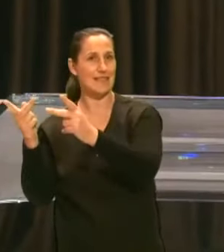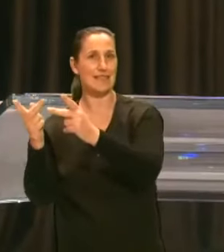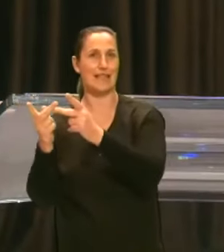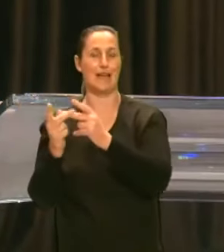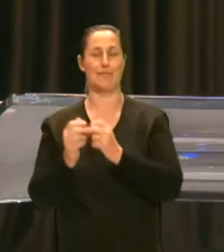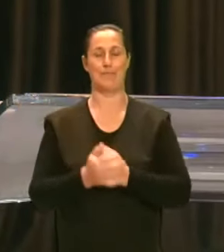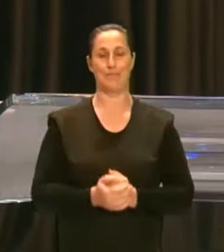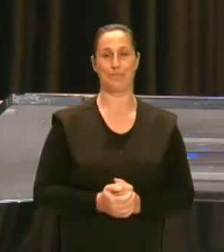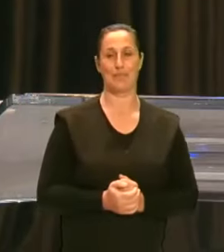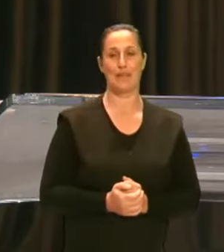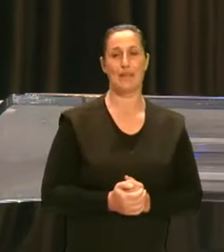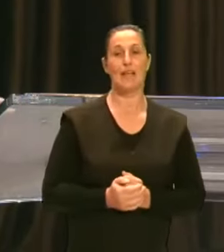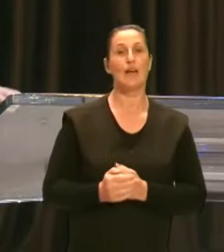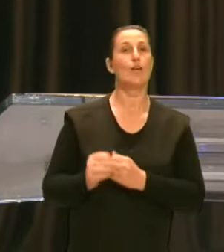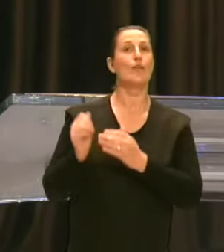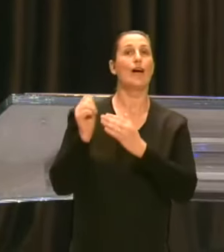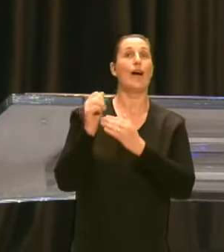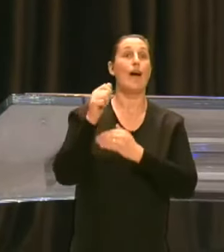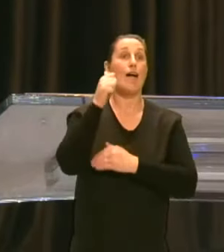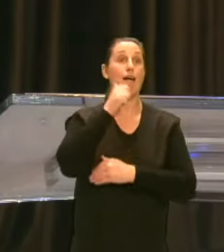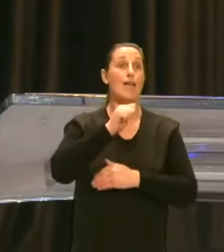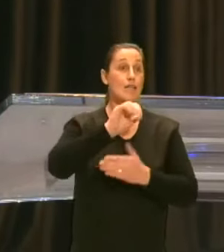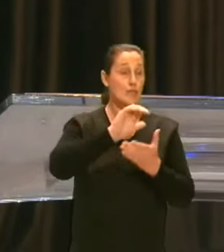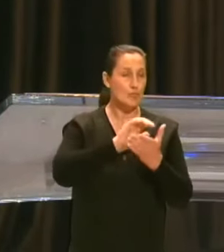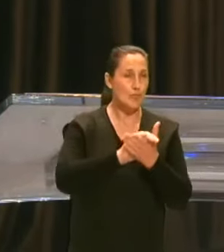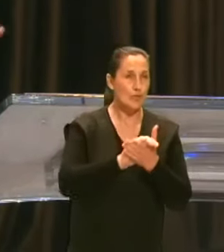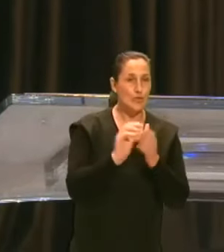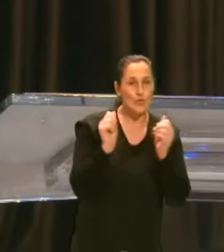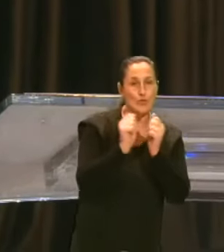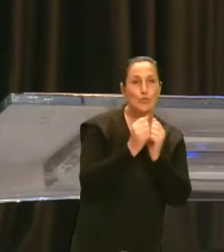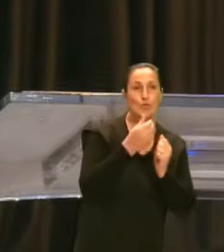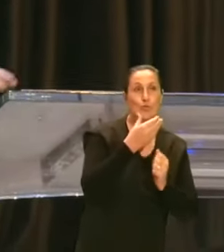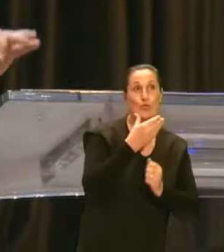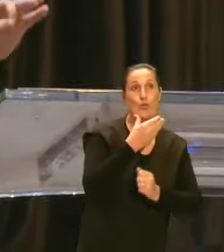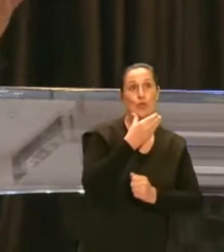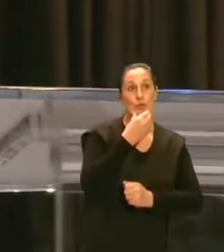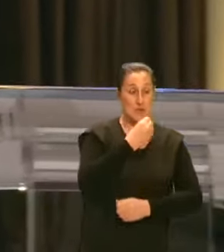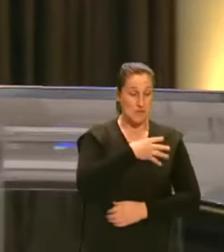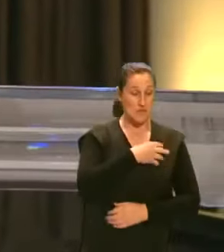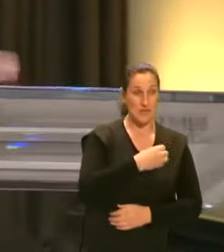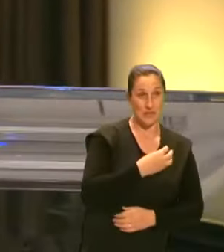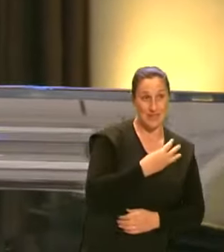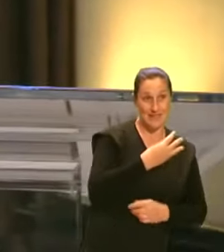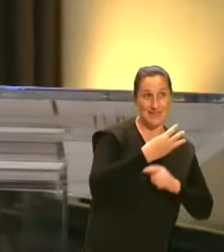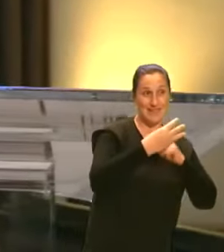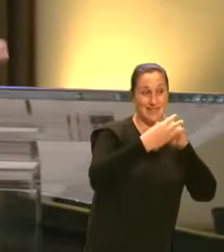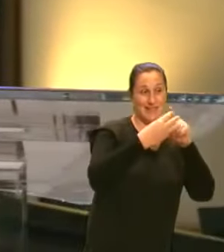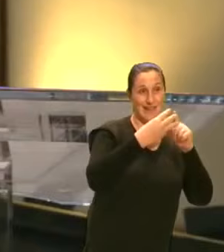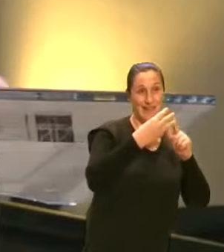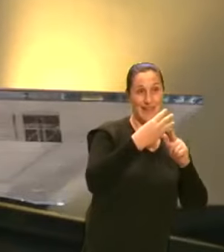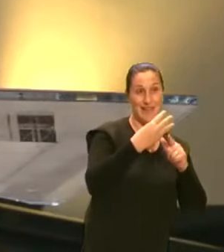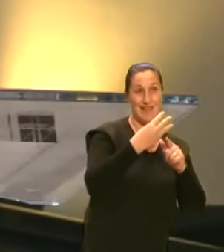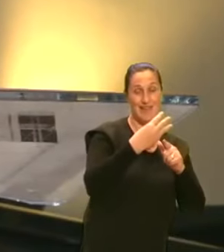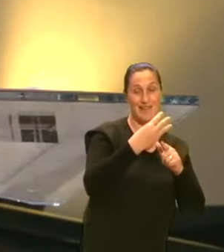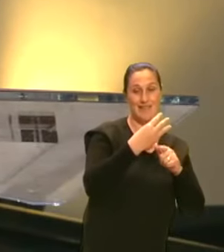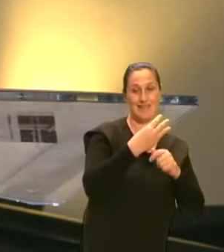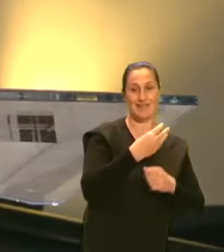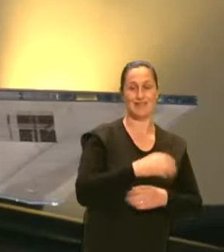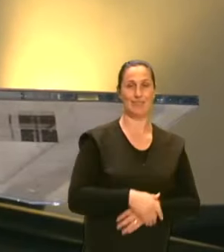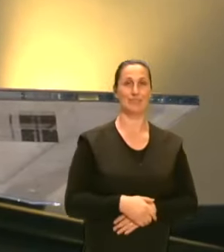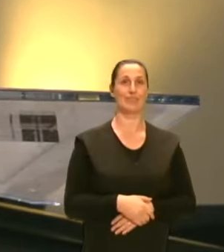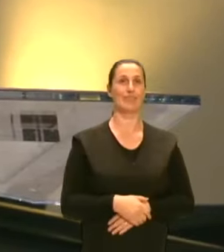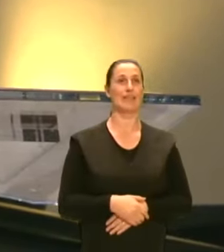3 pequeninhos, né? O mais velho de 5, o Emanuel de 2 e a Elis de 9